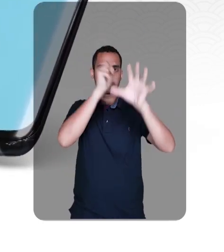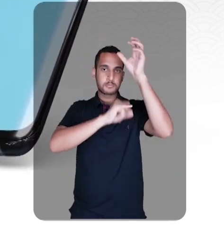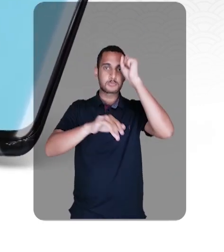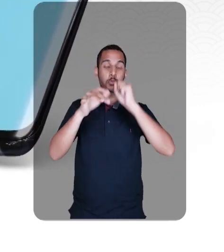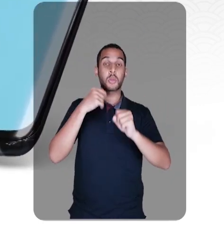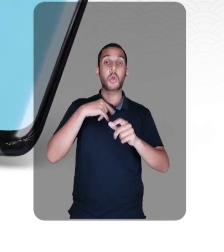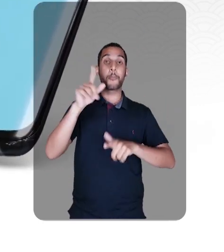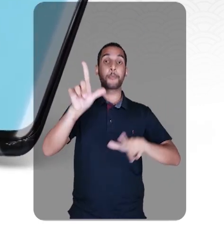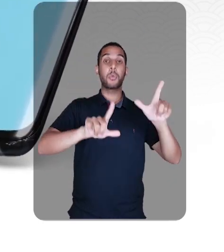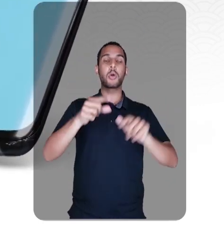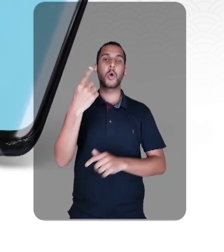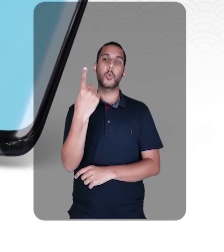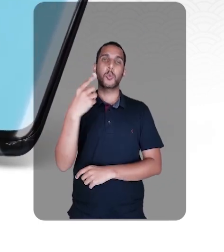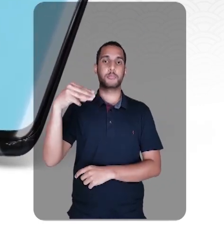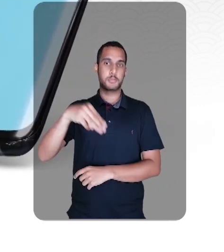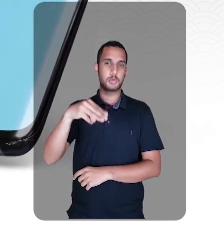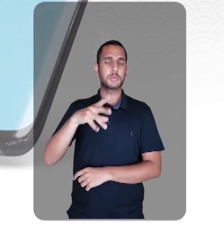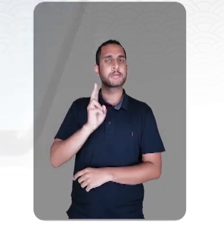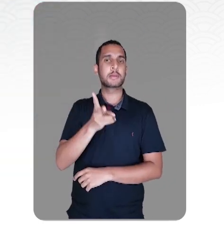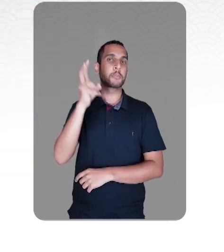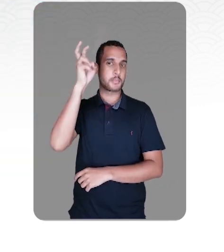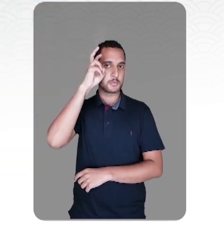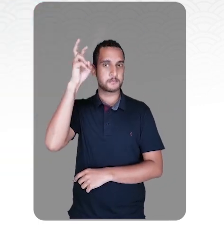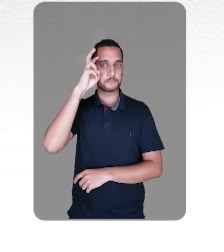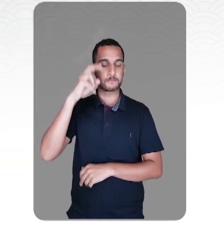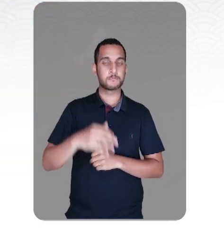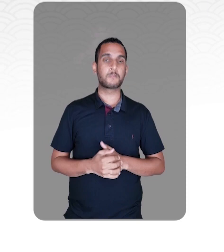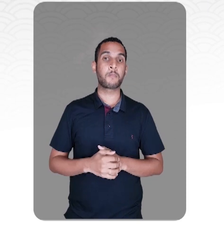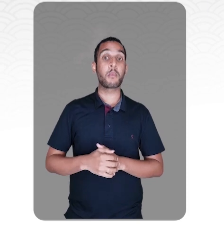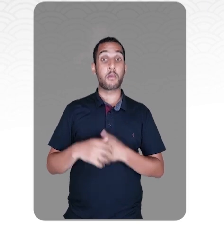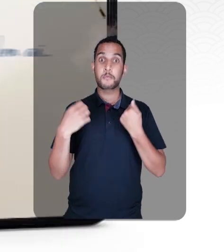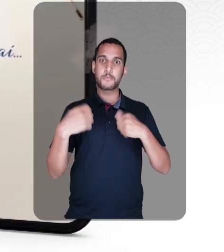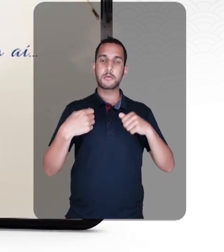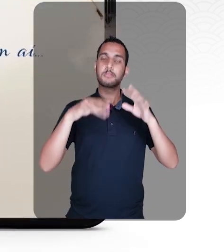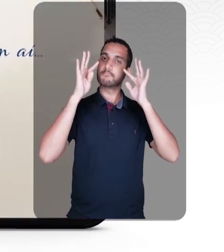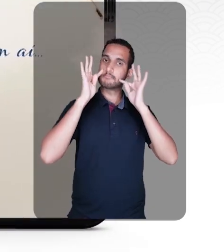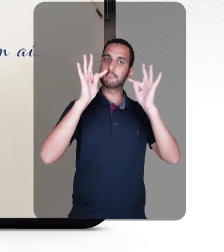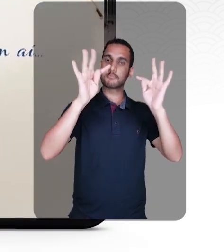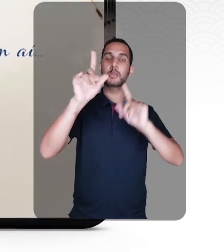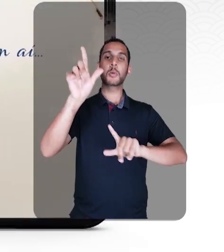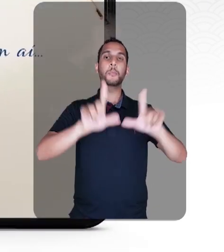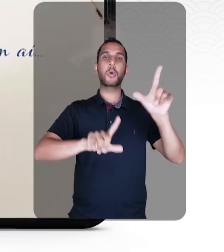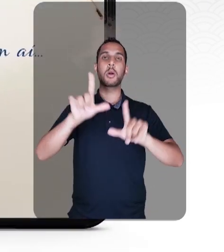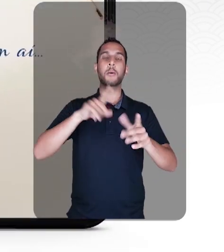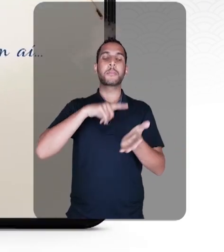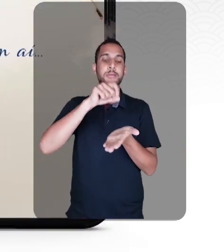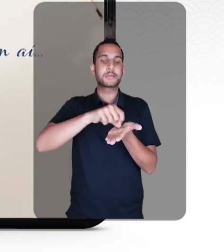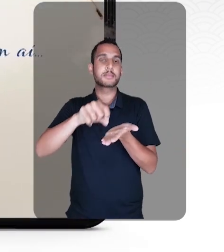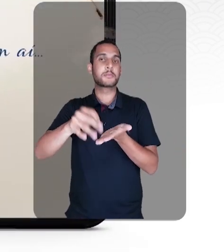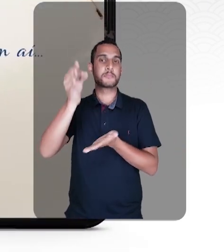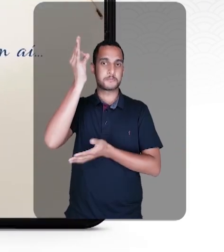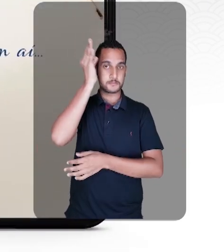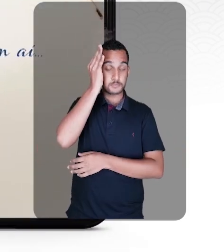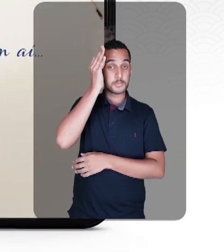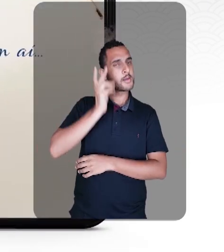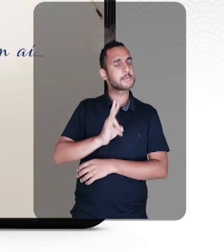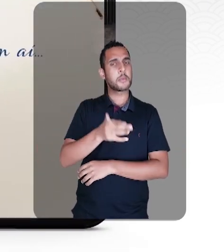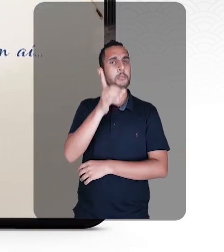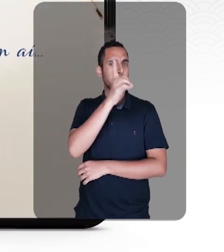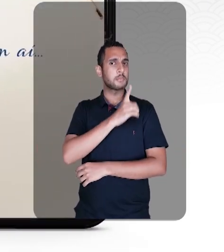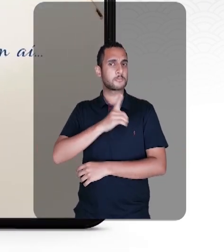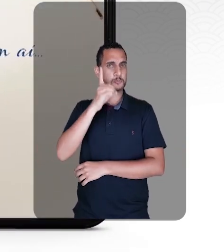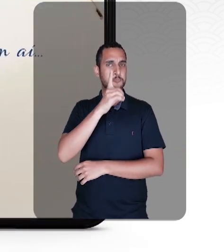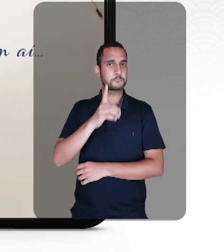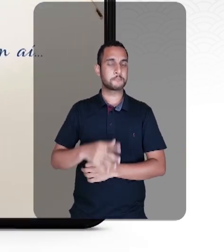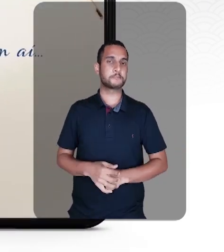aprendizado. Programa Um Minuto, todas as quintas. Precisamos dar testemunho. Programa Sementes para a Fé,